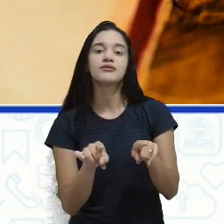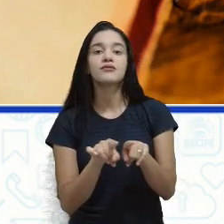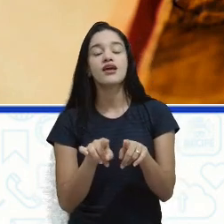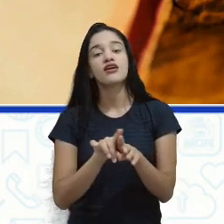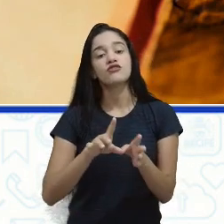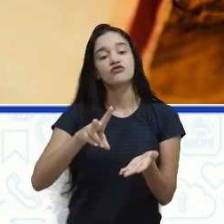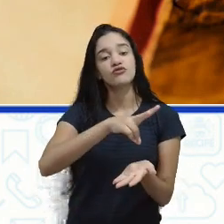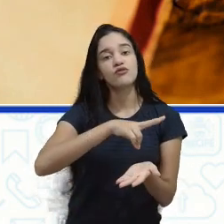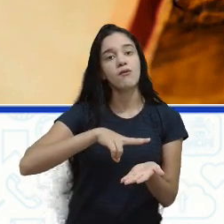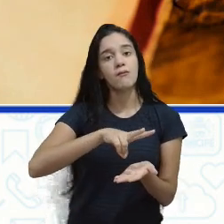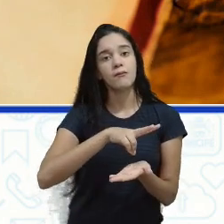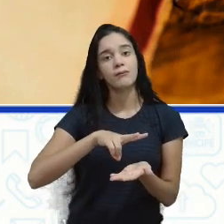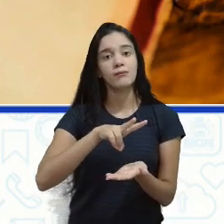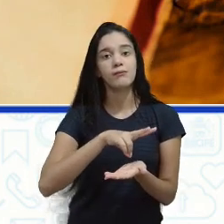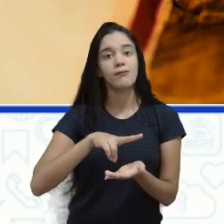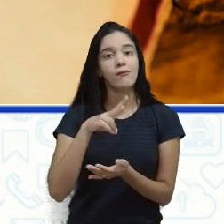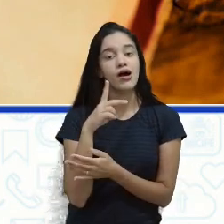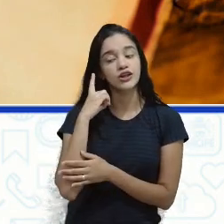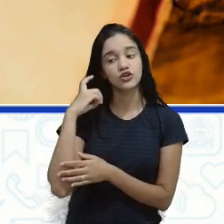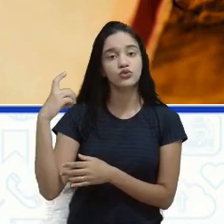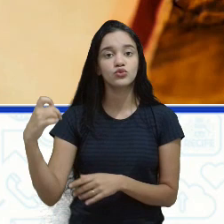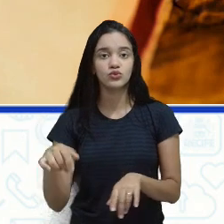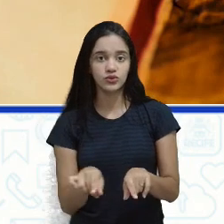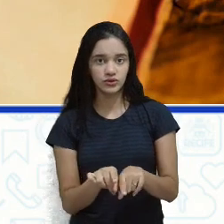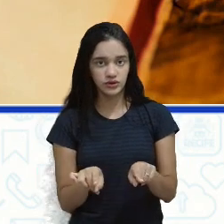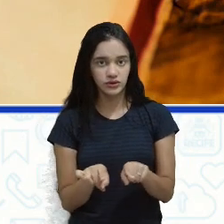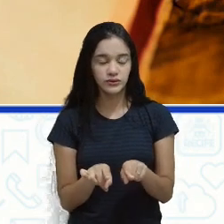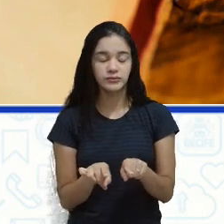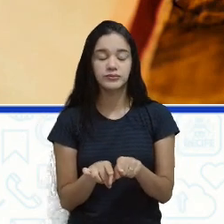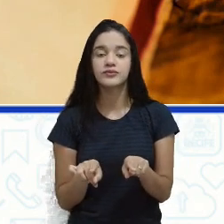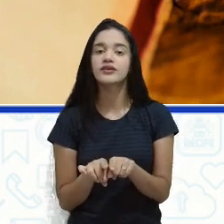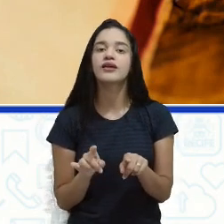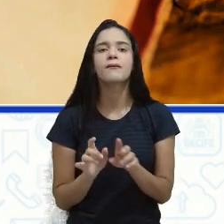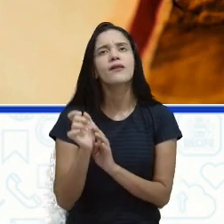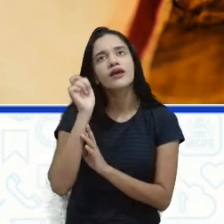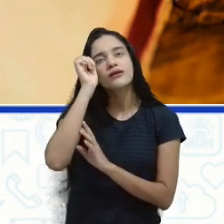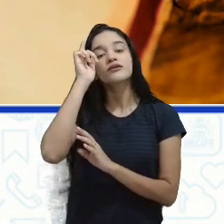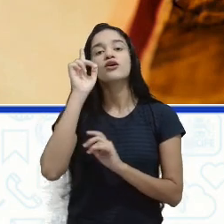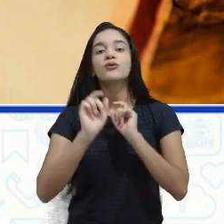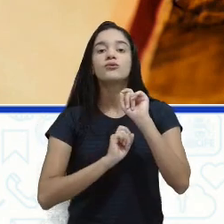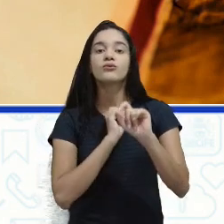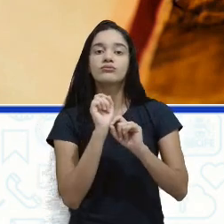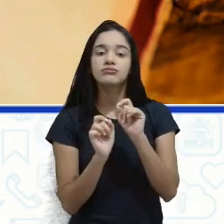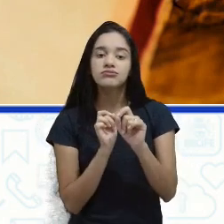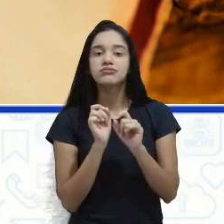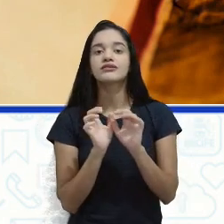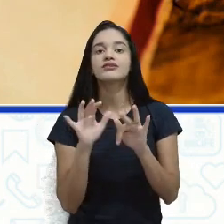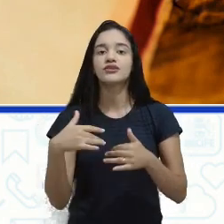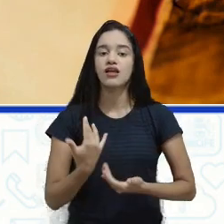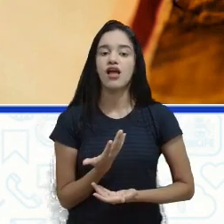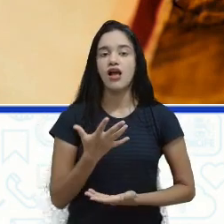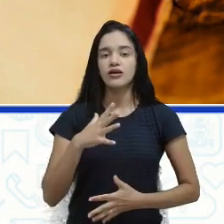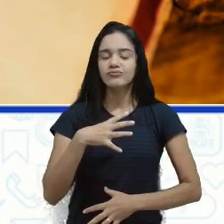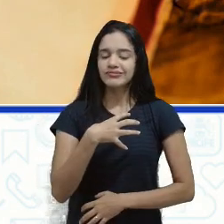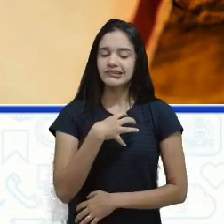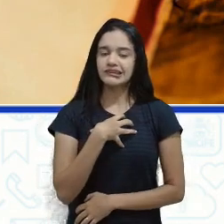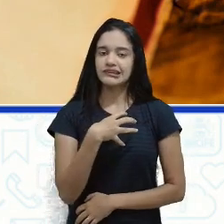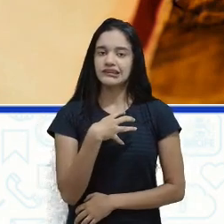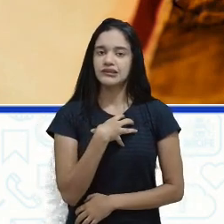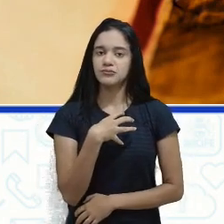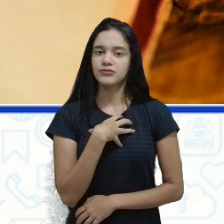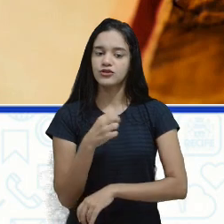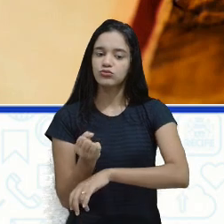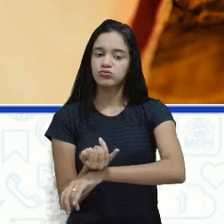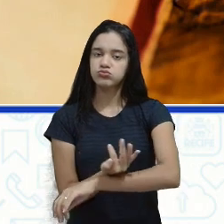verbais e efeitos sonoros, para assim exprimirem a ideia, estado de alma, não é?